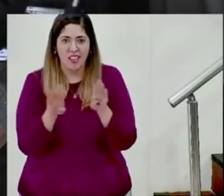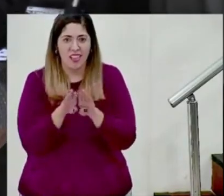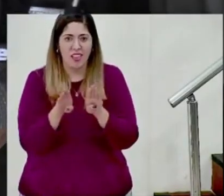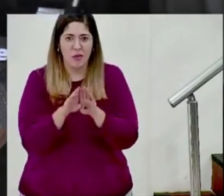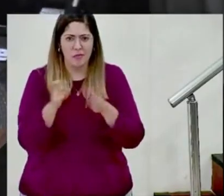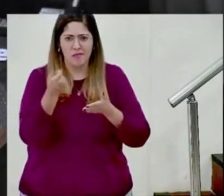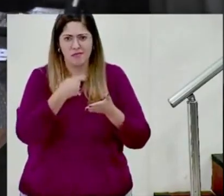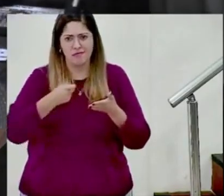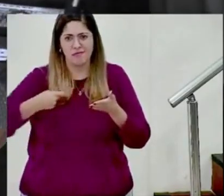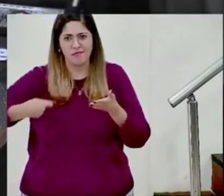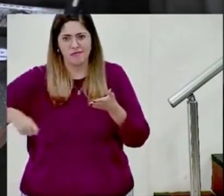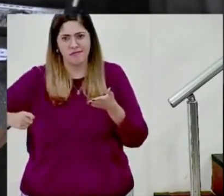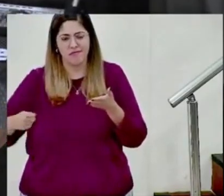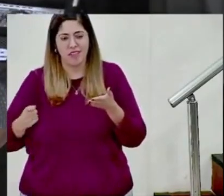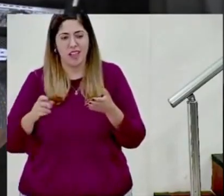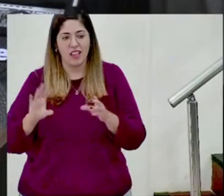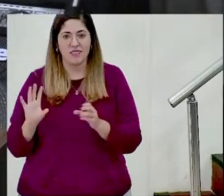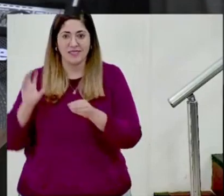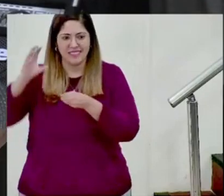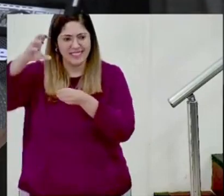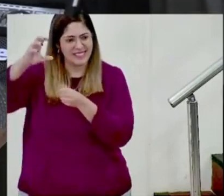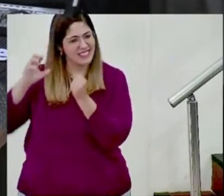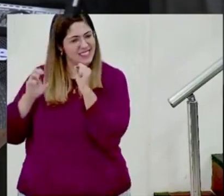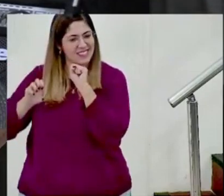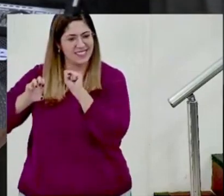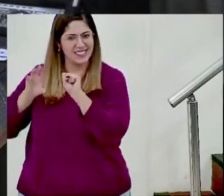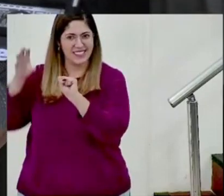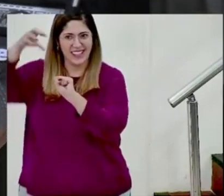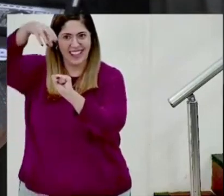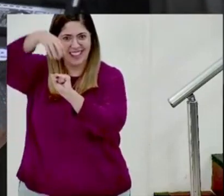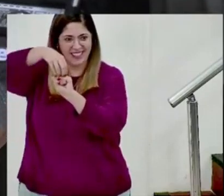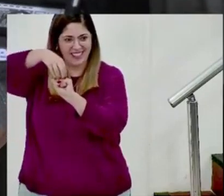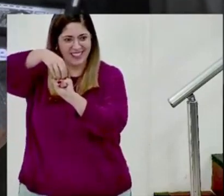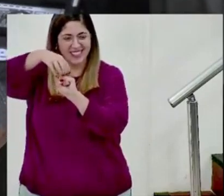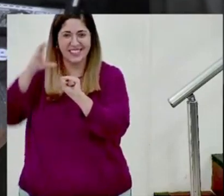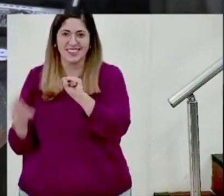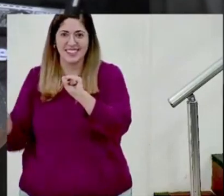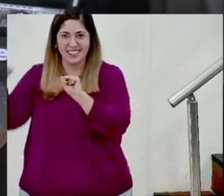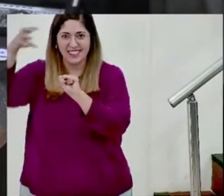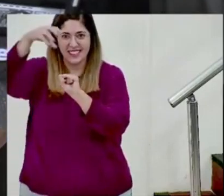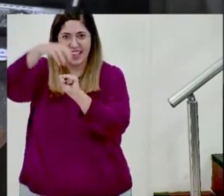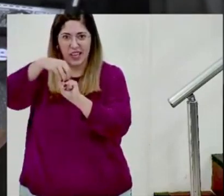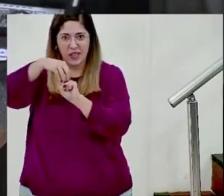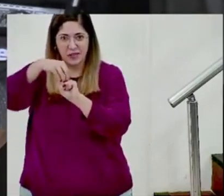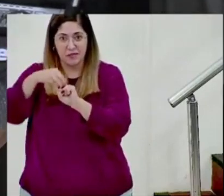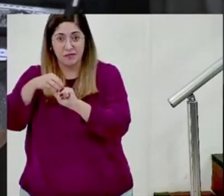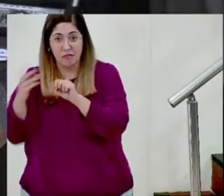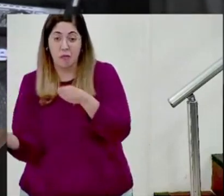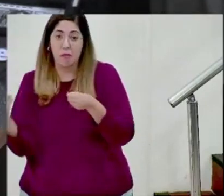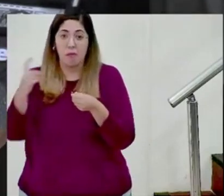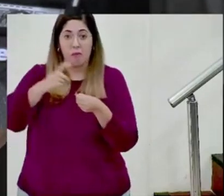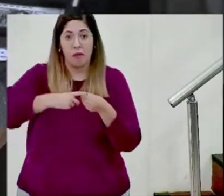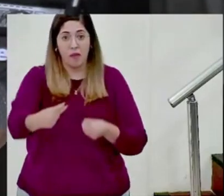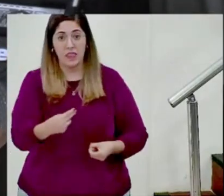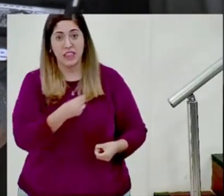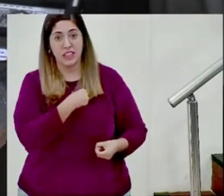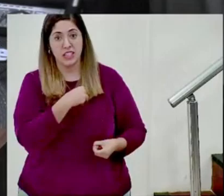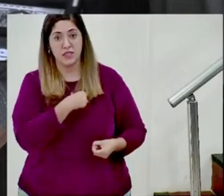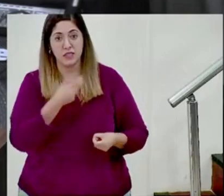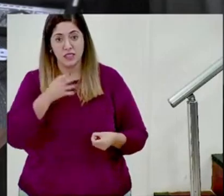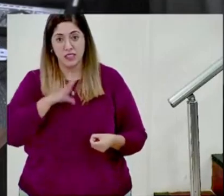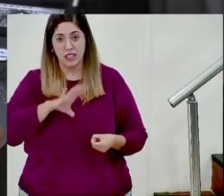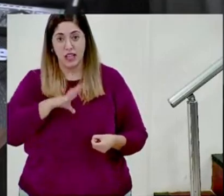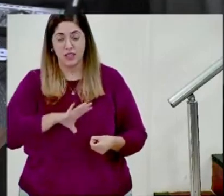aqui cuneiformes do Senaqueribe, e você pode pesquisar isso depois. Senaqueribe volta para Nínive, faz a sua